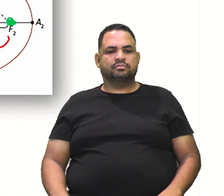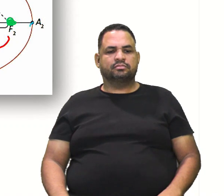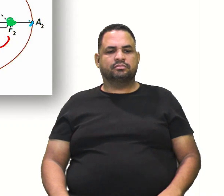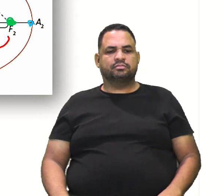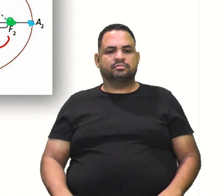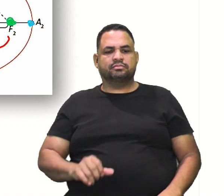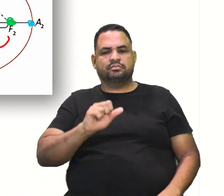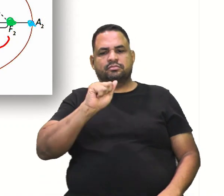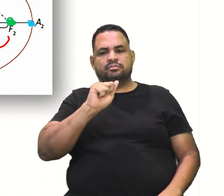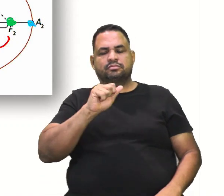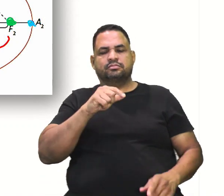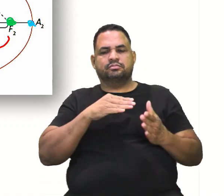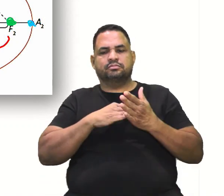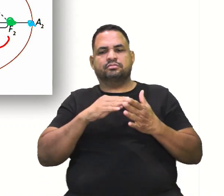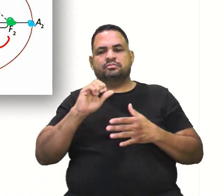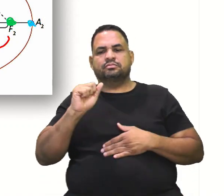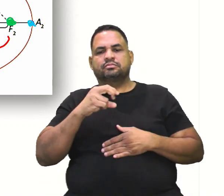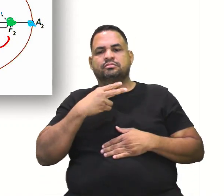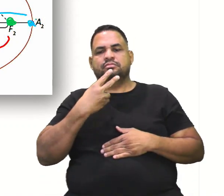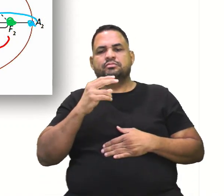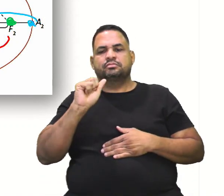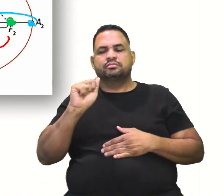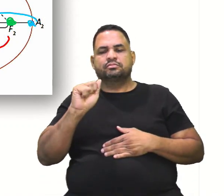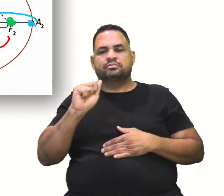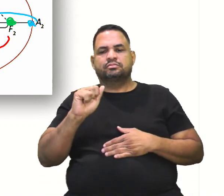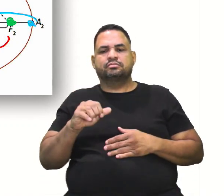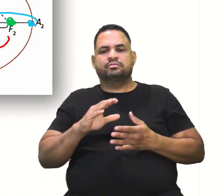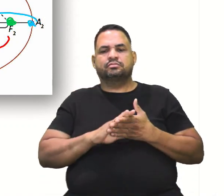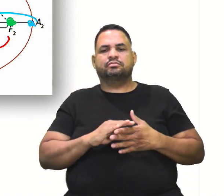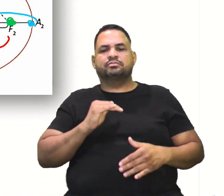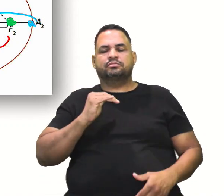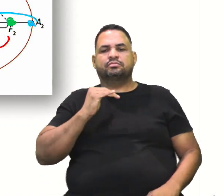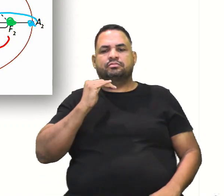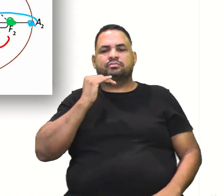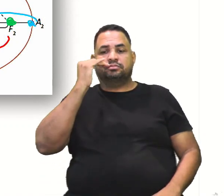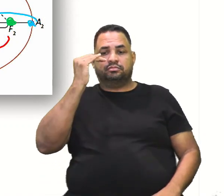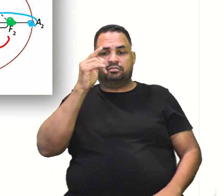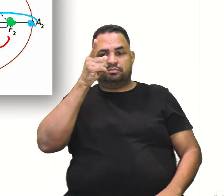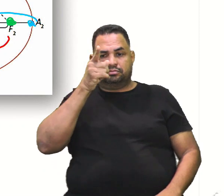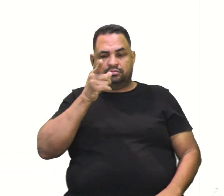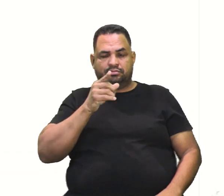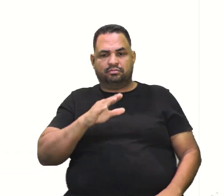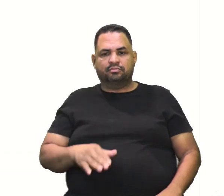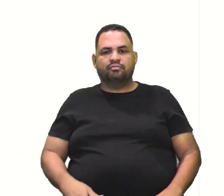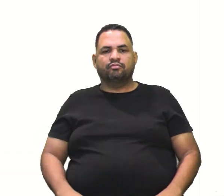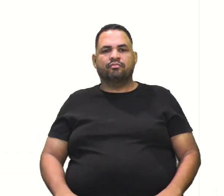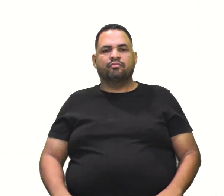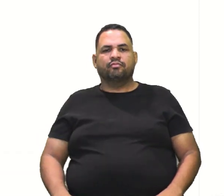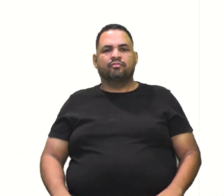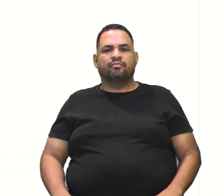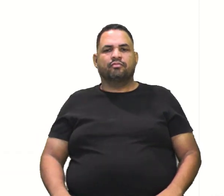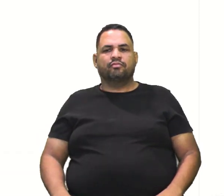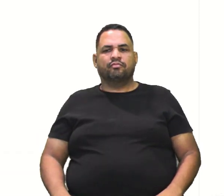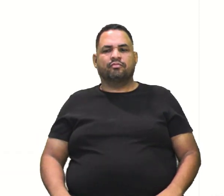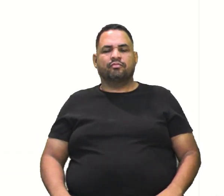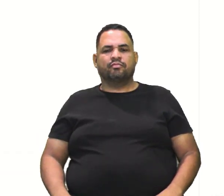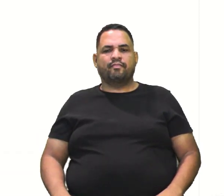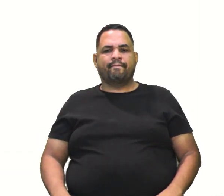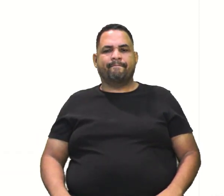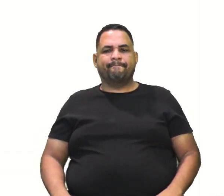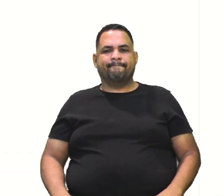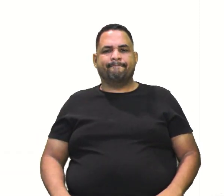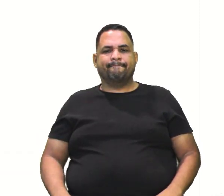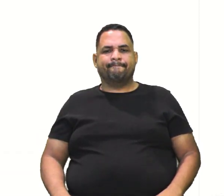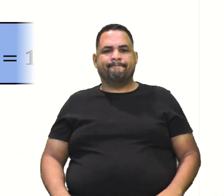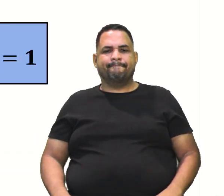De A até A, nós temos o 2A, que é a medida do eixo maior. O eixo menor...